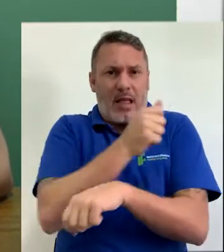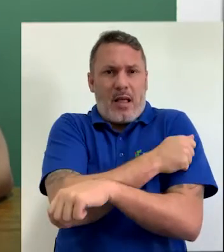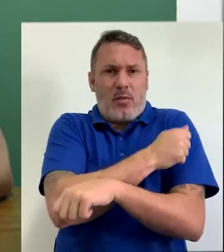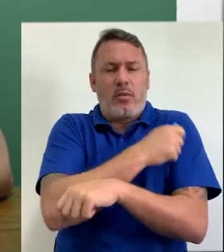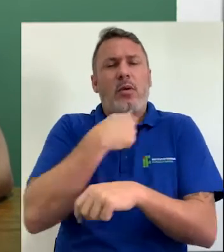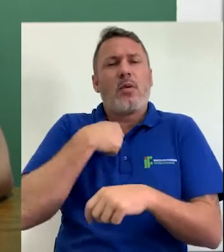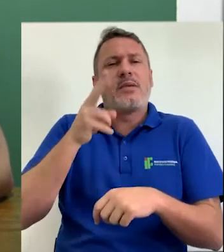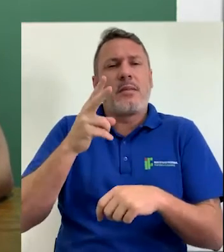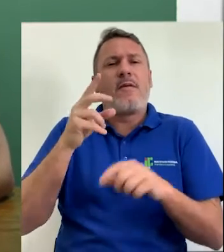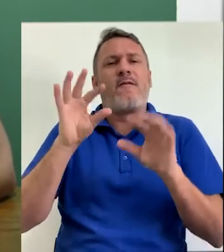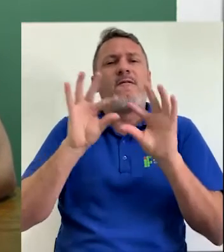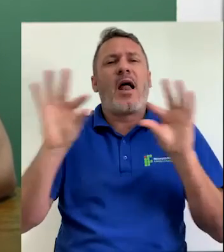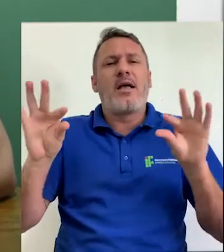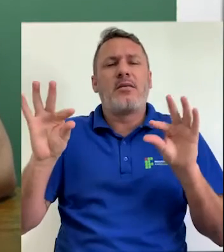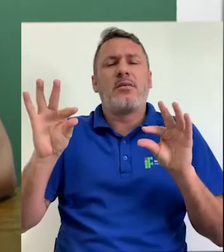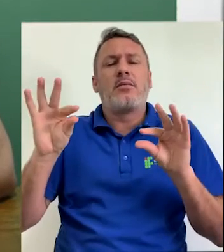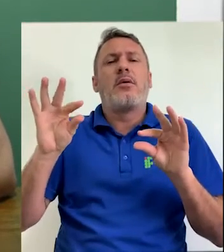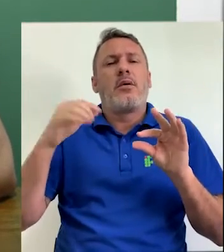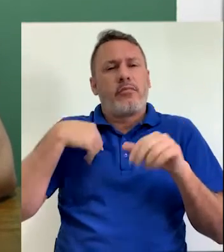alunos.